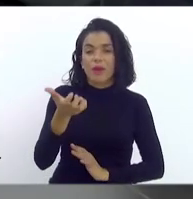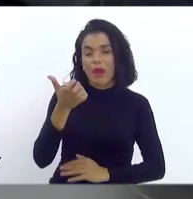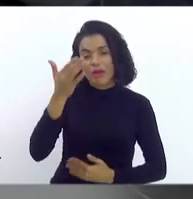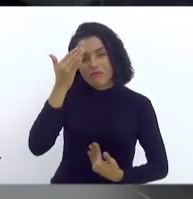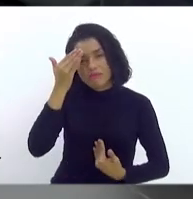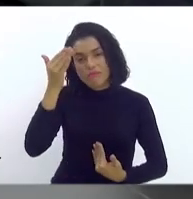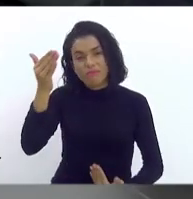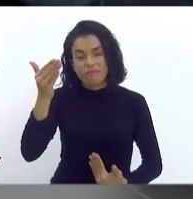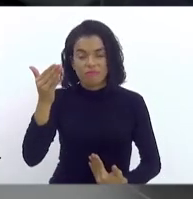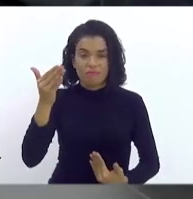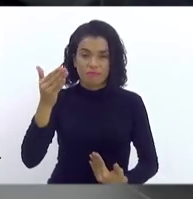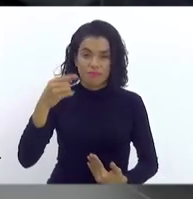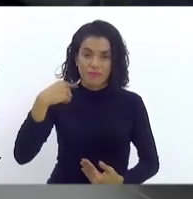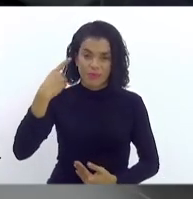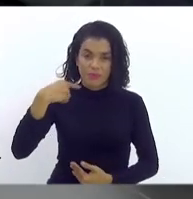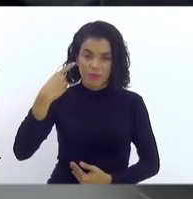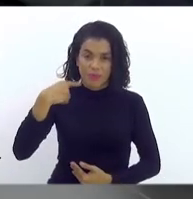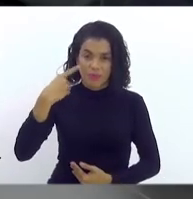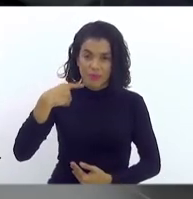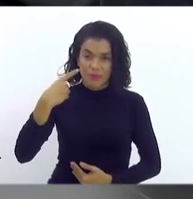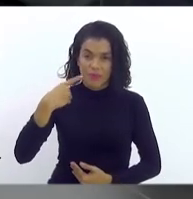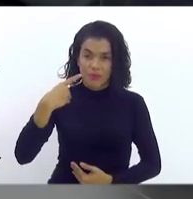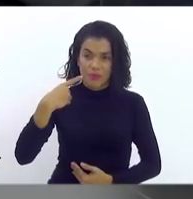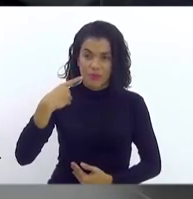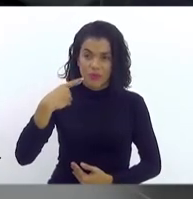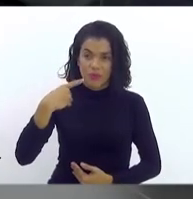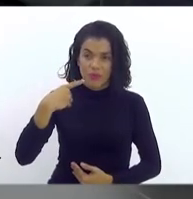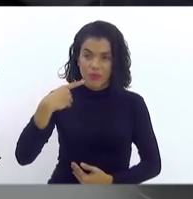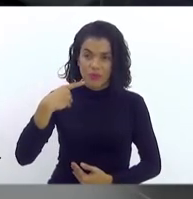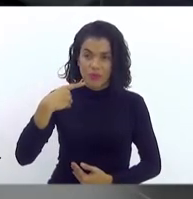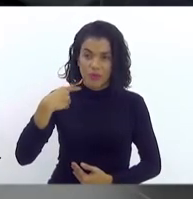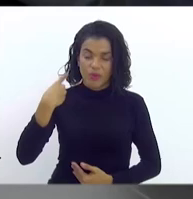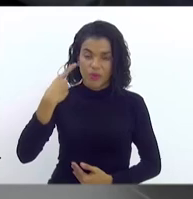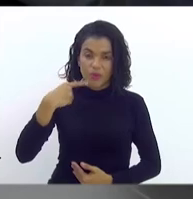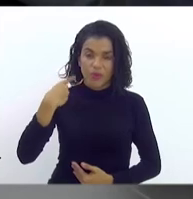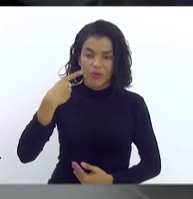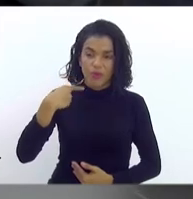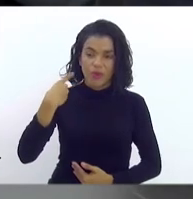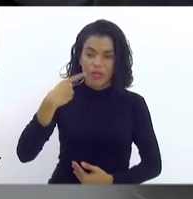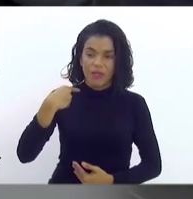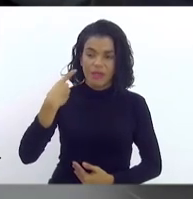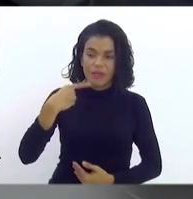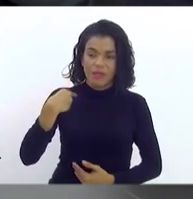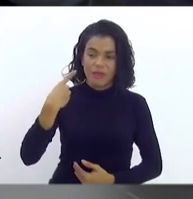agradecer aqui o doutor Rabel, né, que é uma solenidade, um cara.